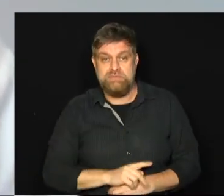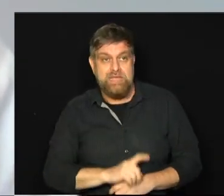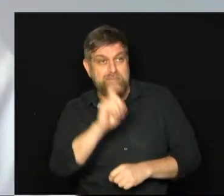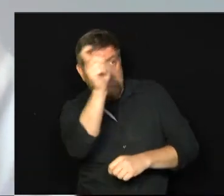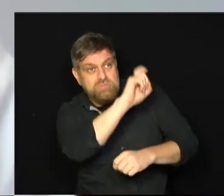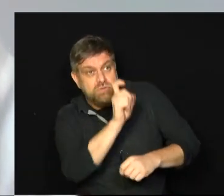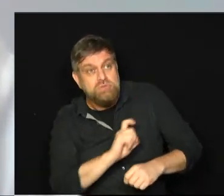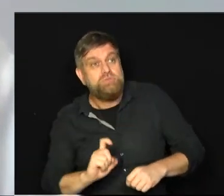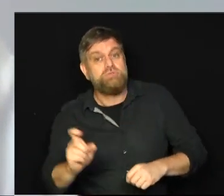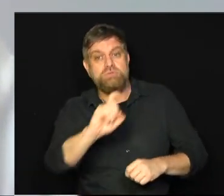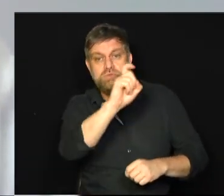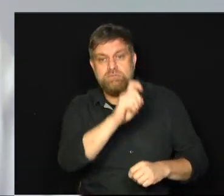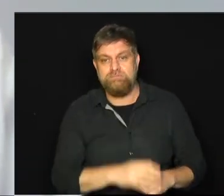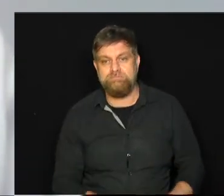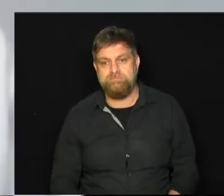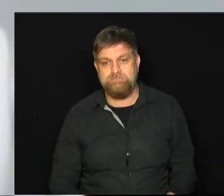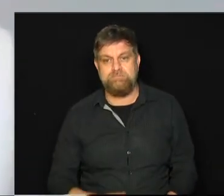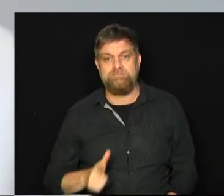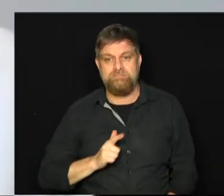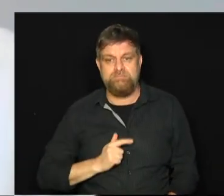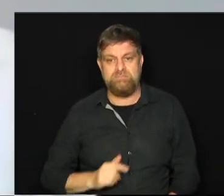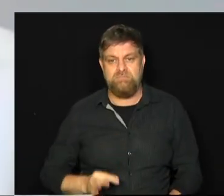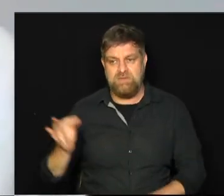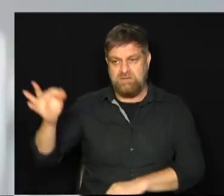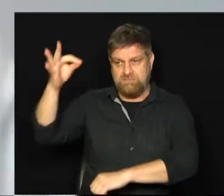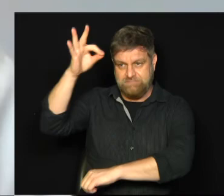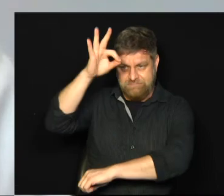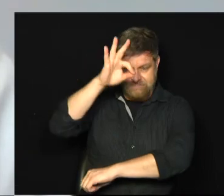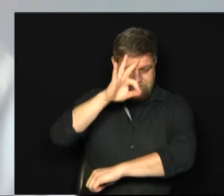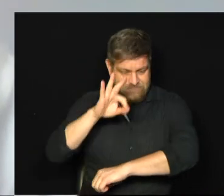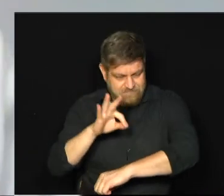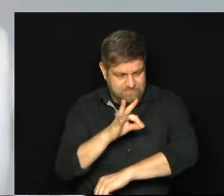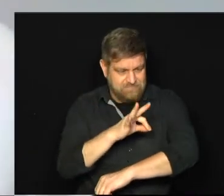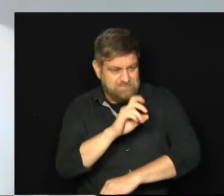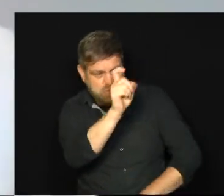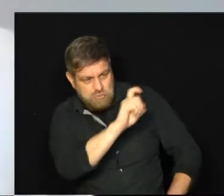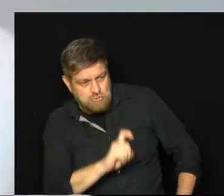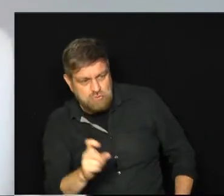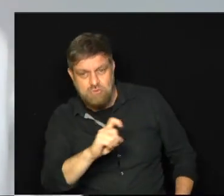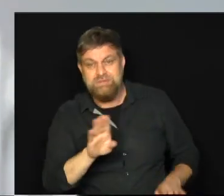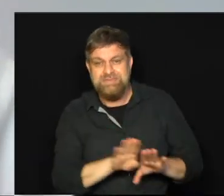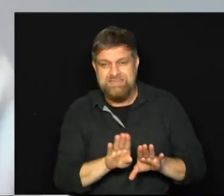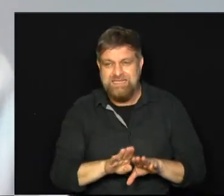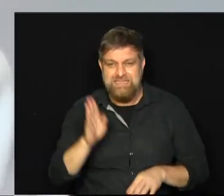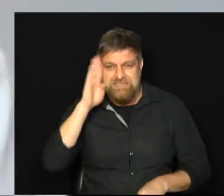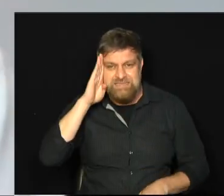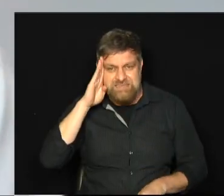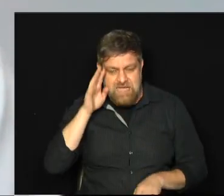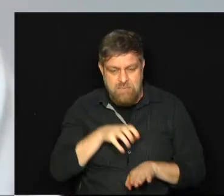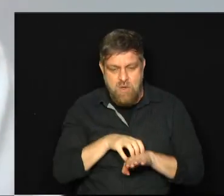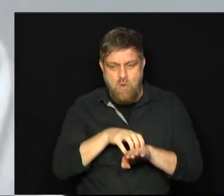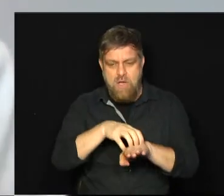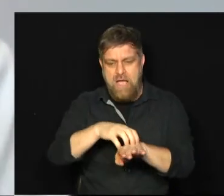esse veneno? Dedetização da casa, fumacê da dengue,